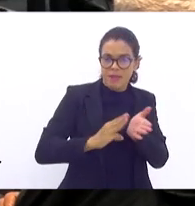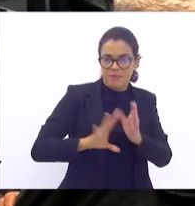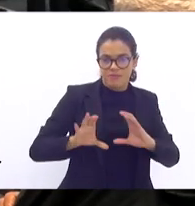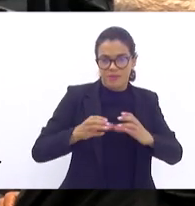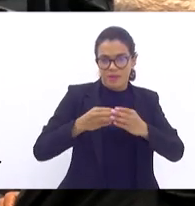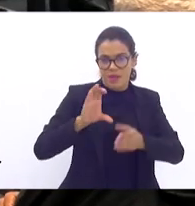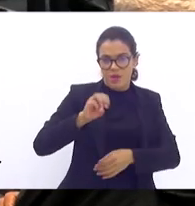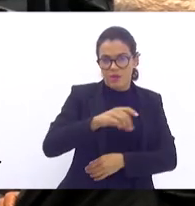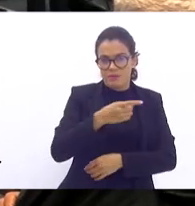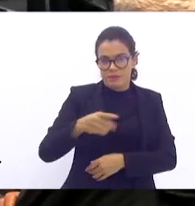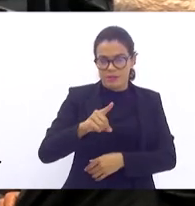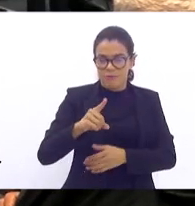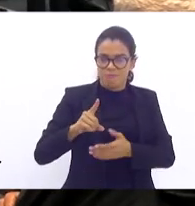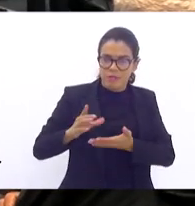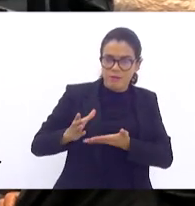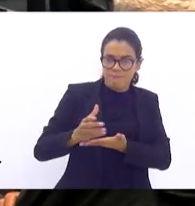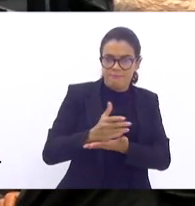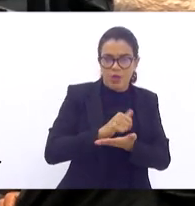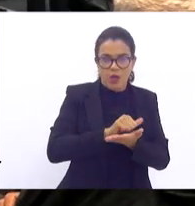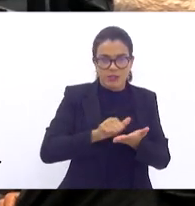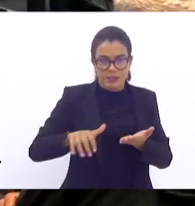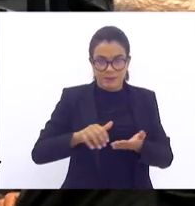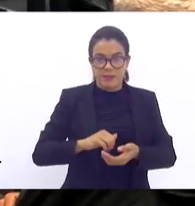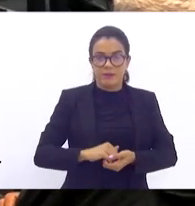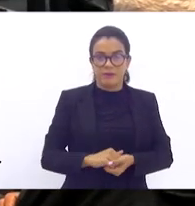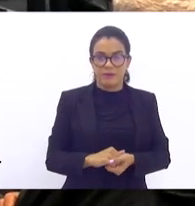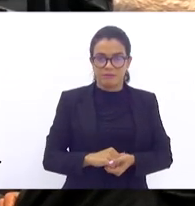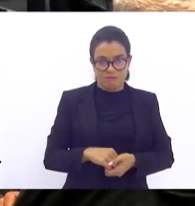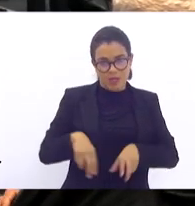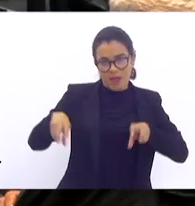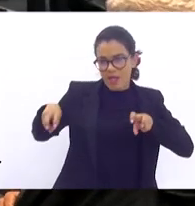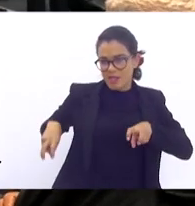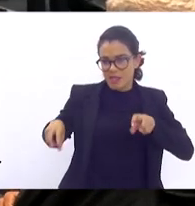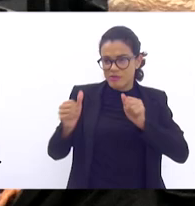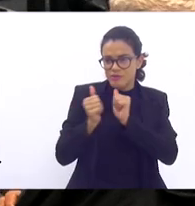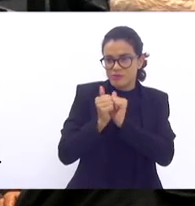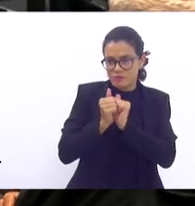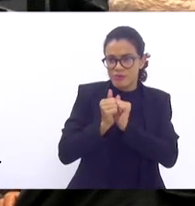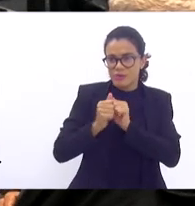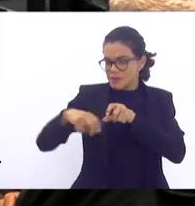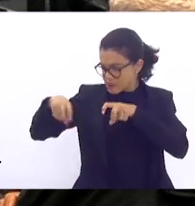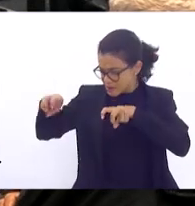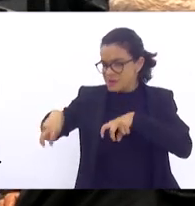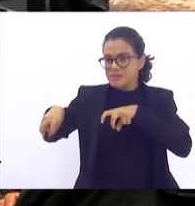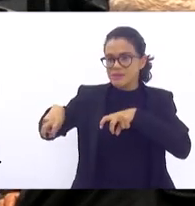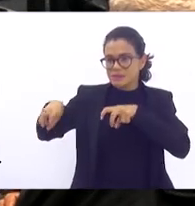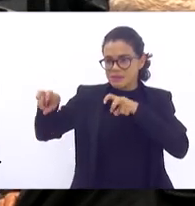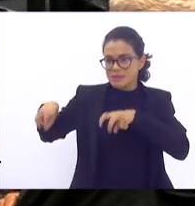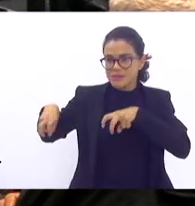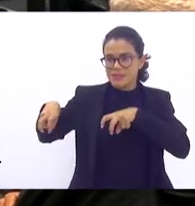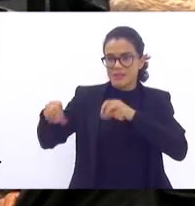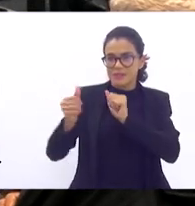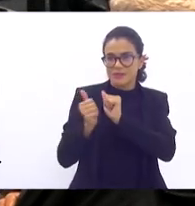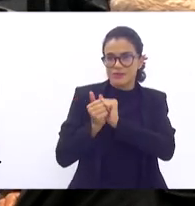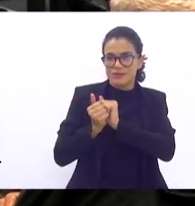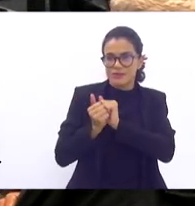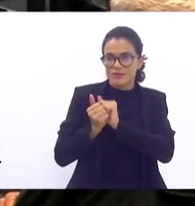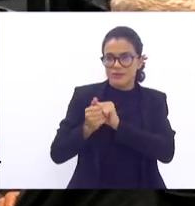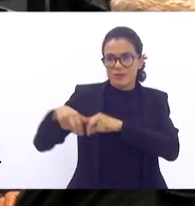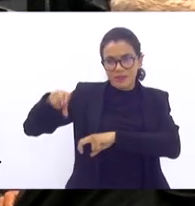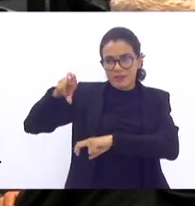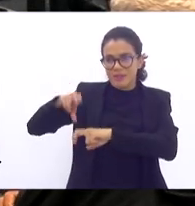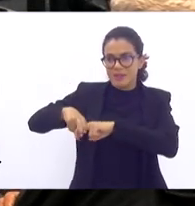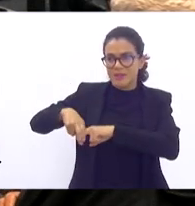aí Anderson puxa uma cadeira aqui com a gente não senta aqui do lado participe aqui